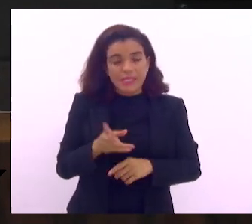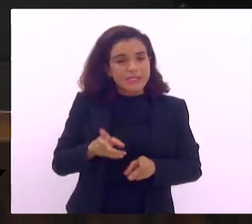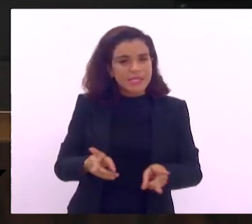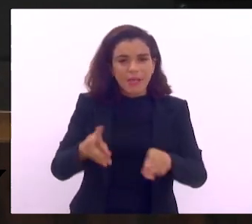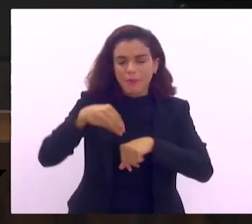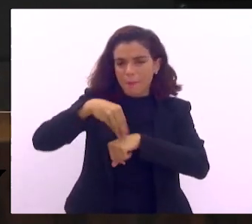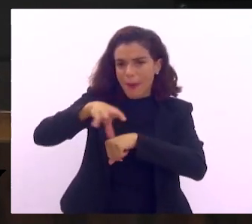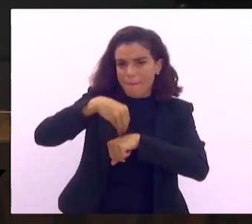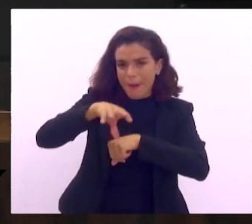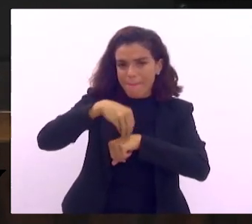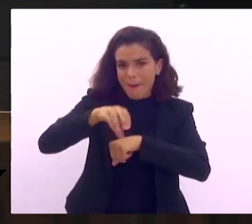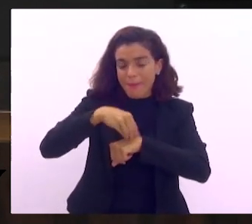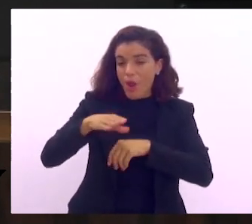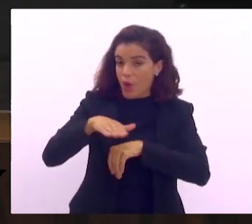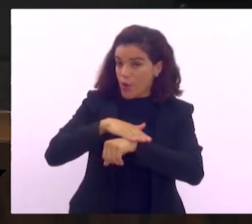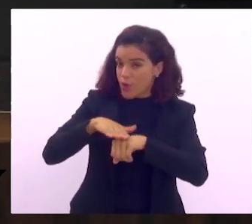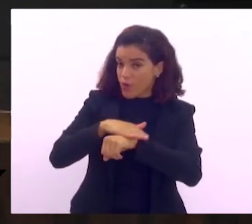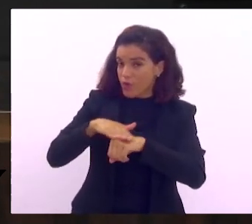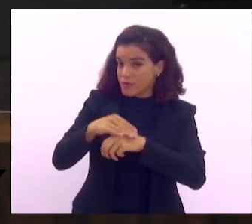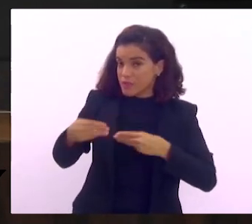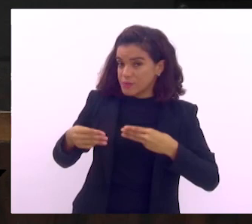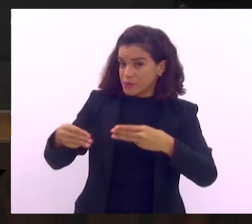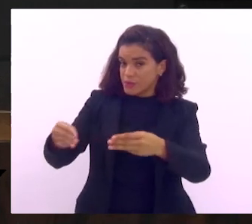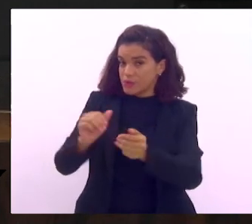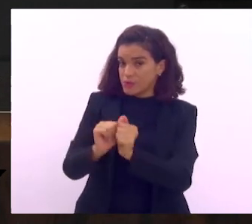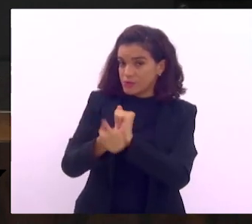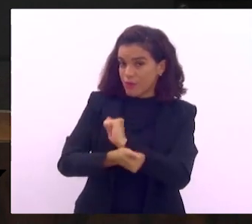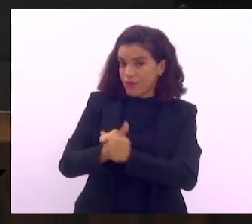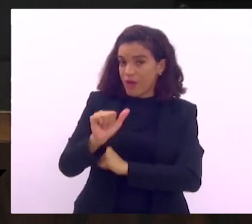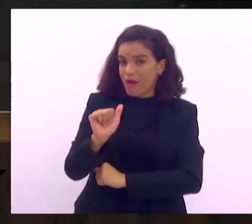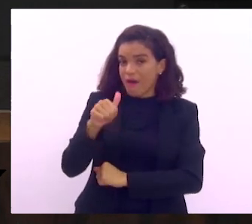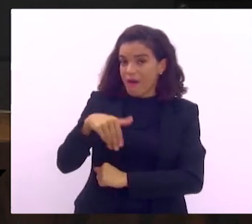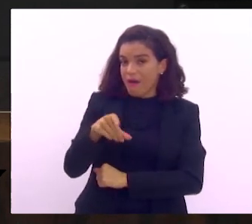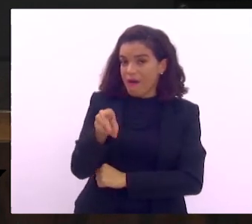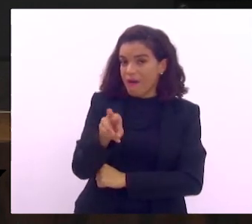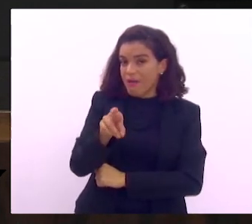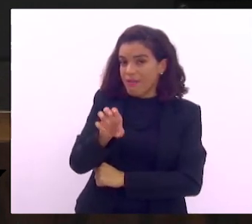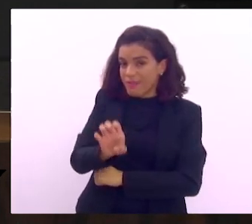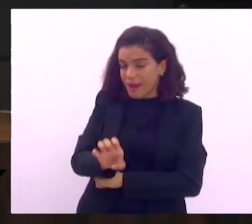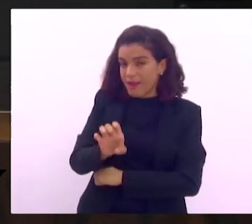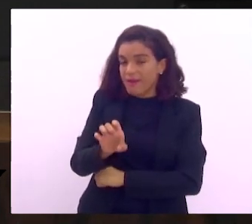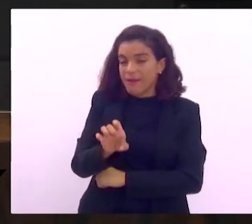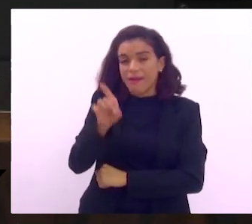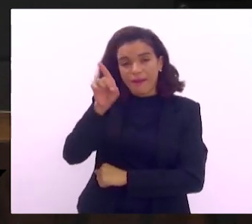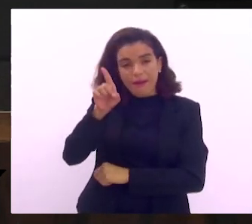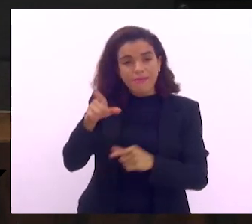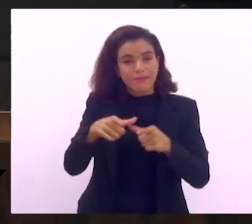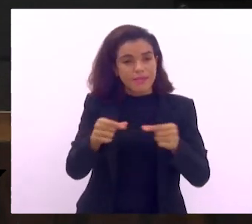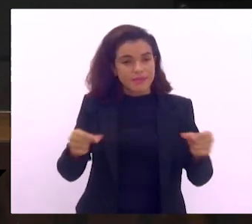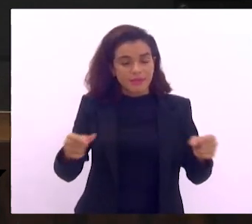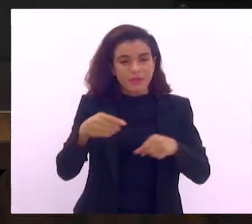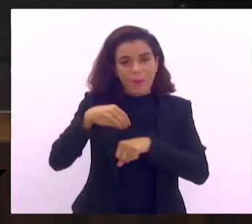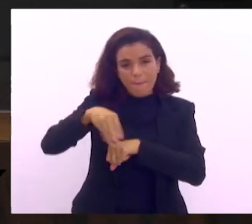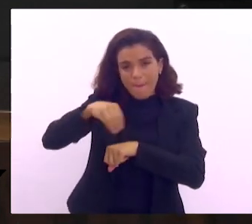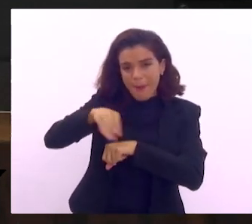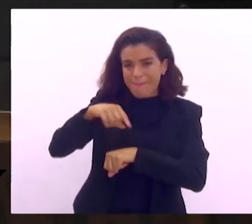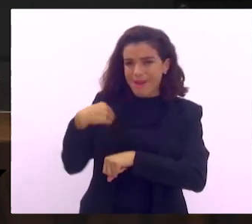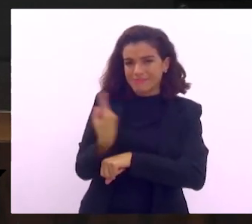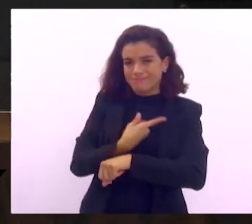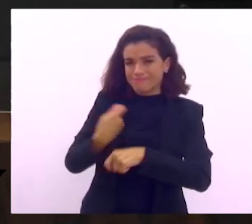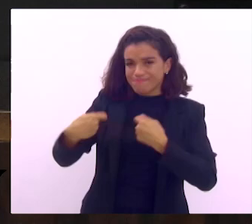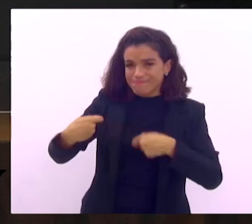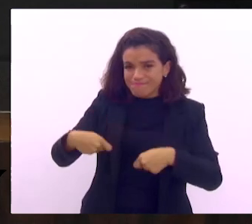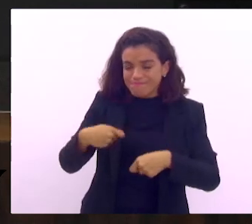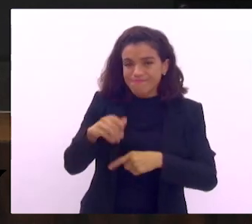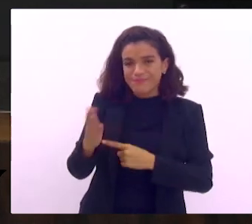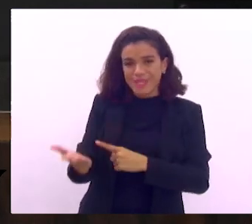falei muito lá com o ministro do esporte, ministro André Fufuca, lá em Brasília. Falei que a gente precisa muito da ajuda, não